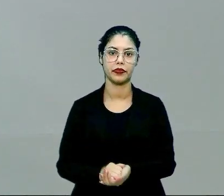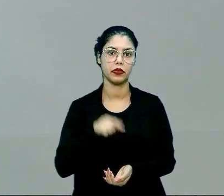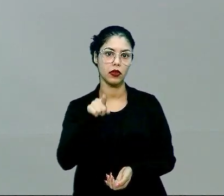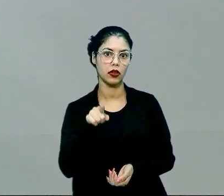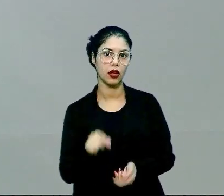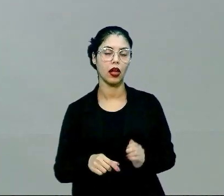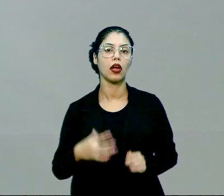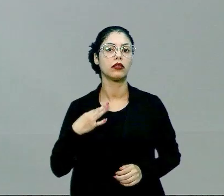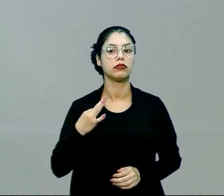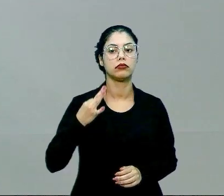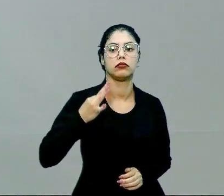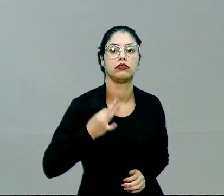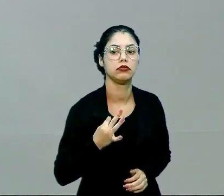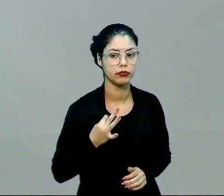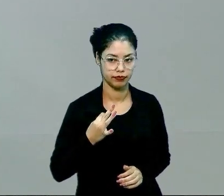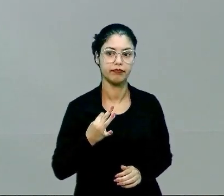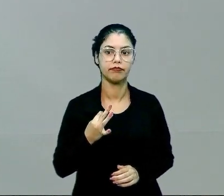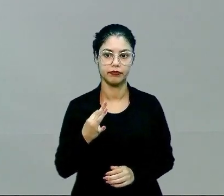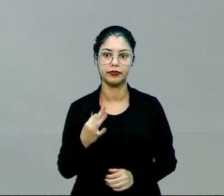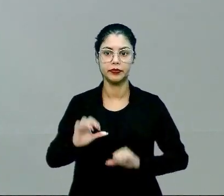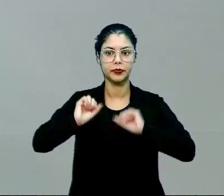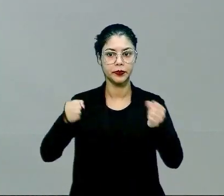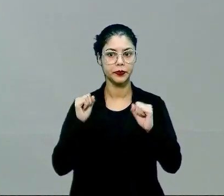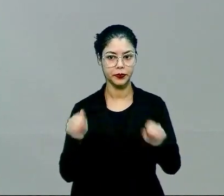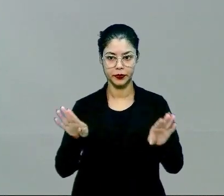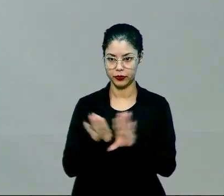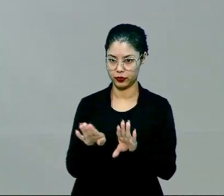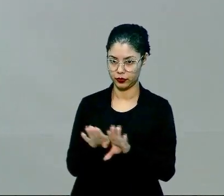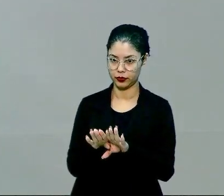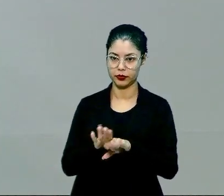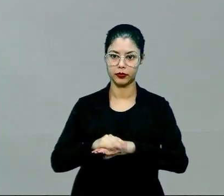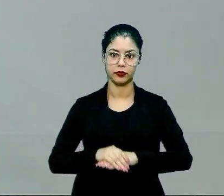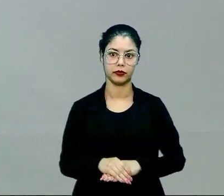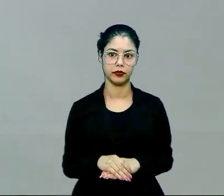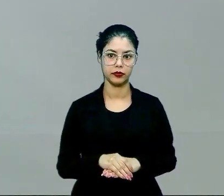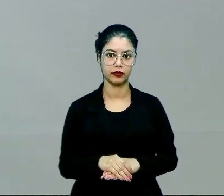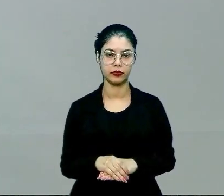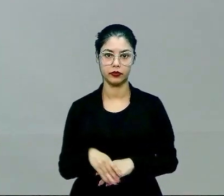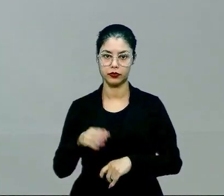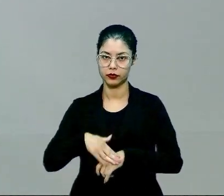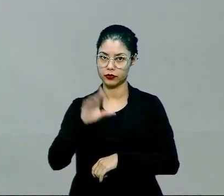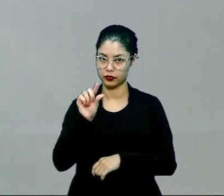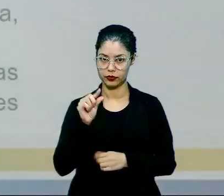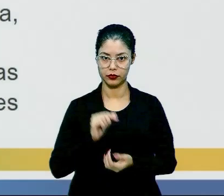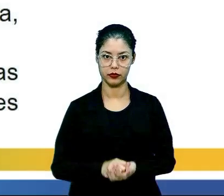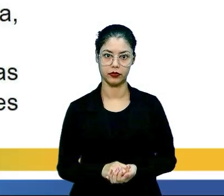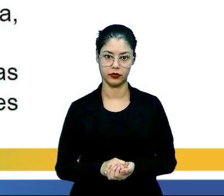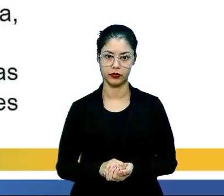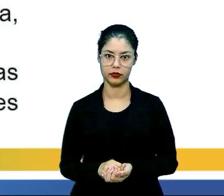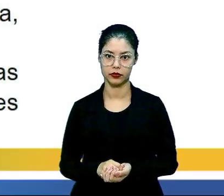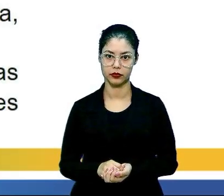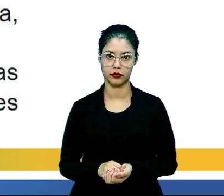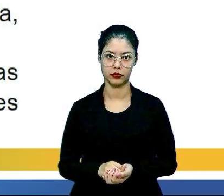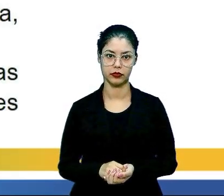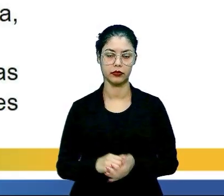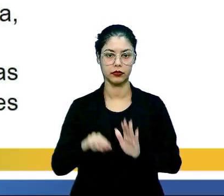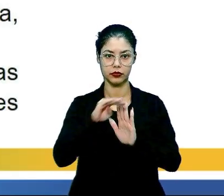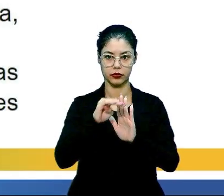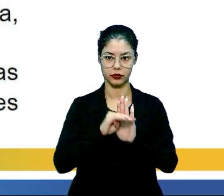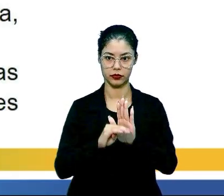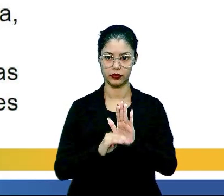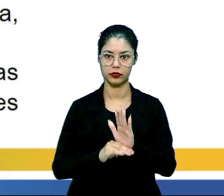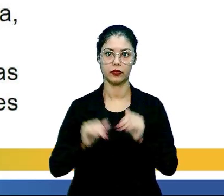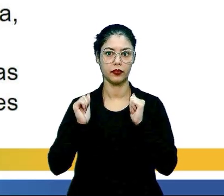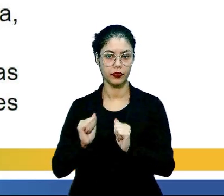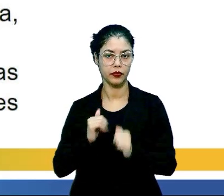você estar disposto, predisposto e executar uma atividade com um pouco mais de maestria. Vamos ver nas alternativas,